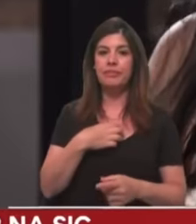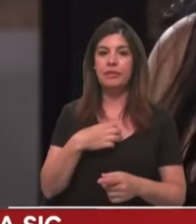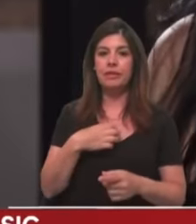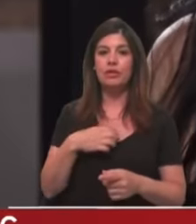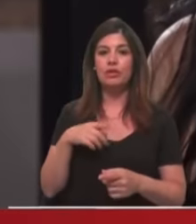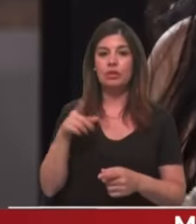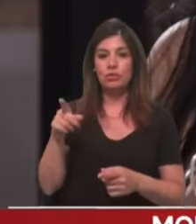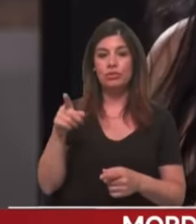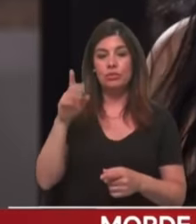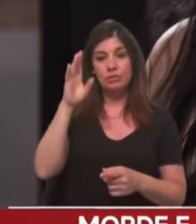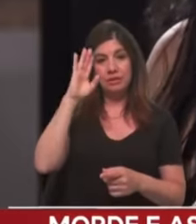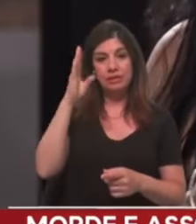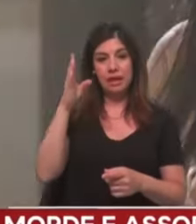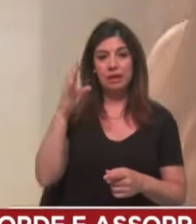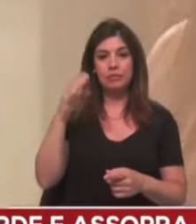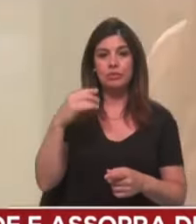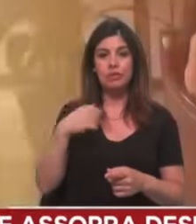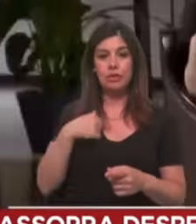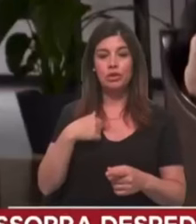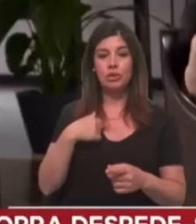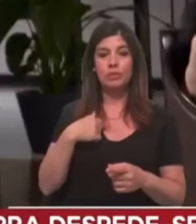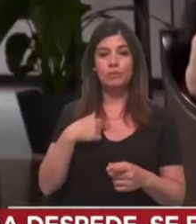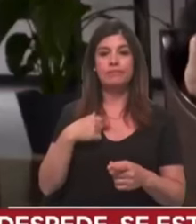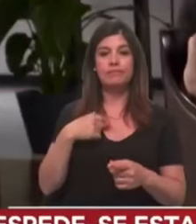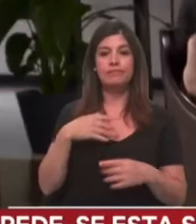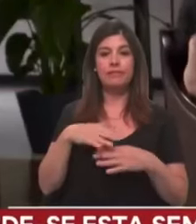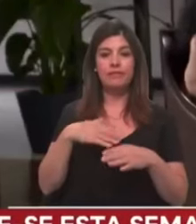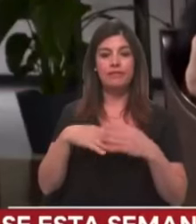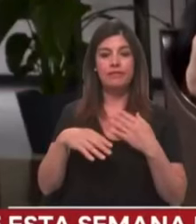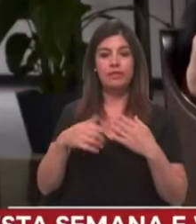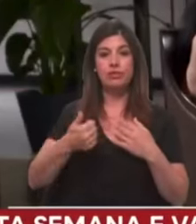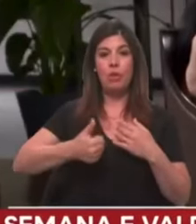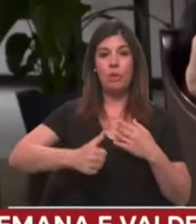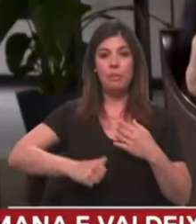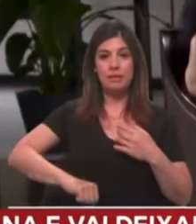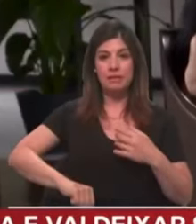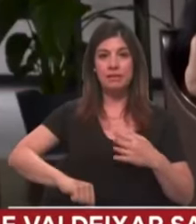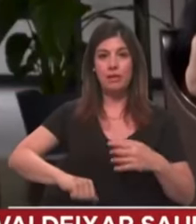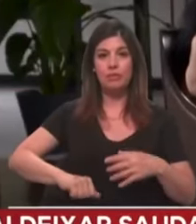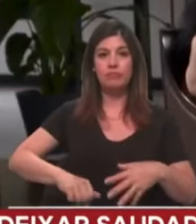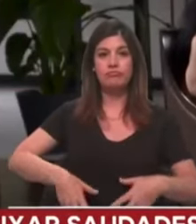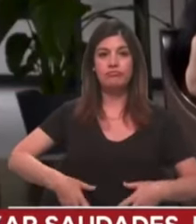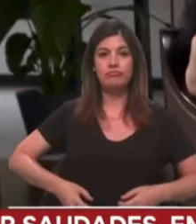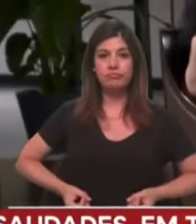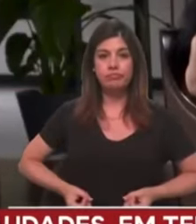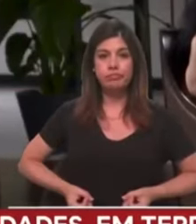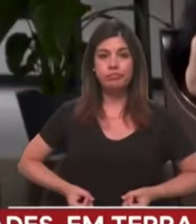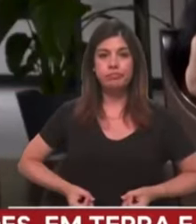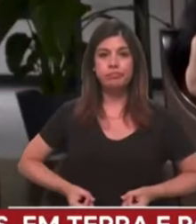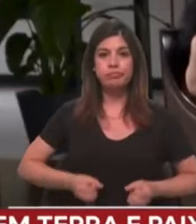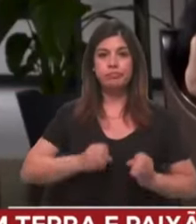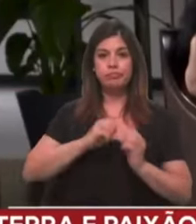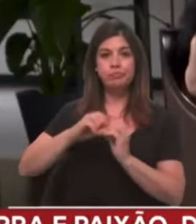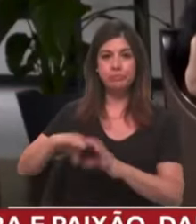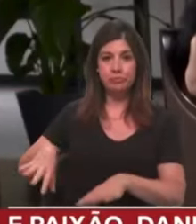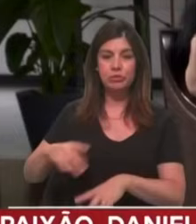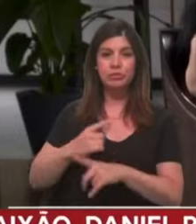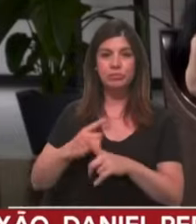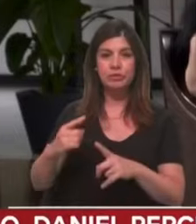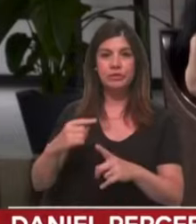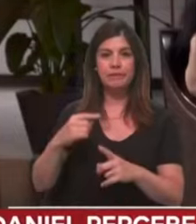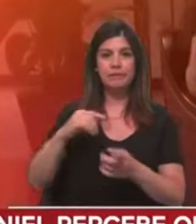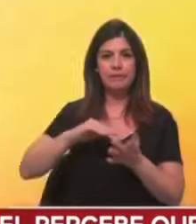porque estava à beira de ter ali uma notícia triste. Estava à beira de ter os níveis, estavam ali das análises a querer